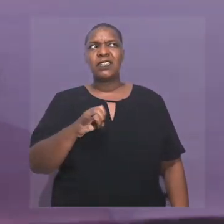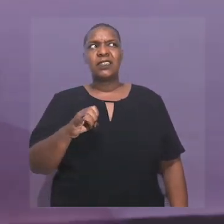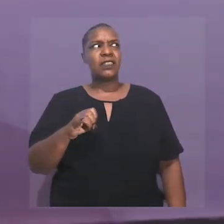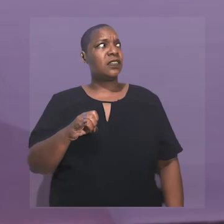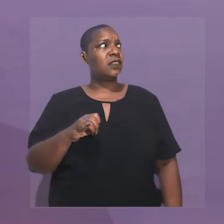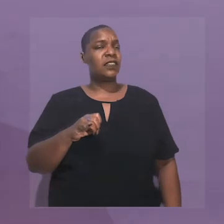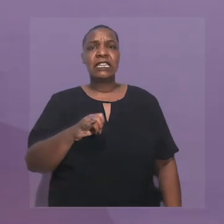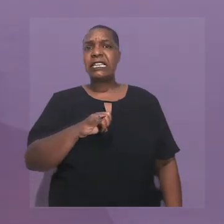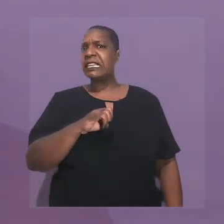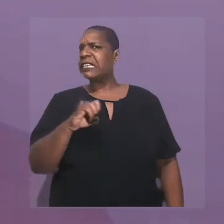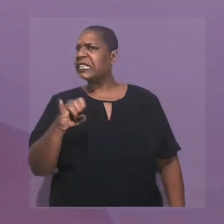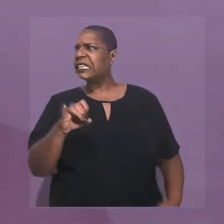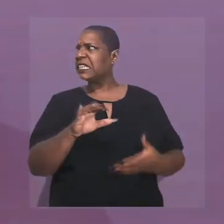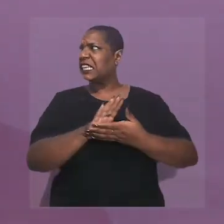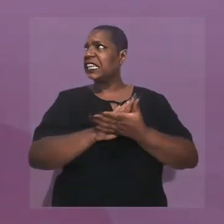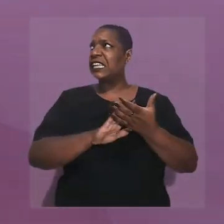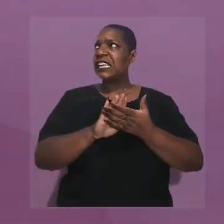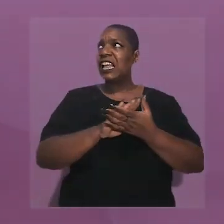se nada disso for verdade?